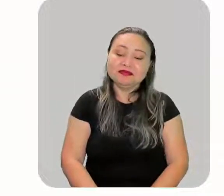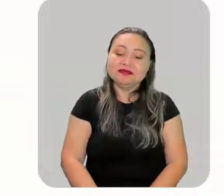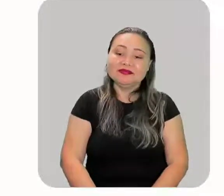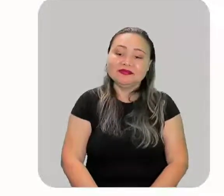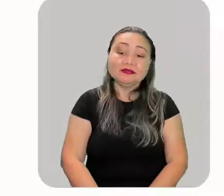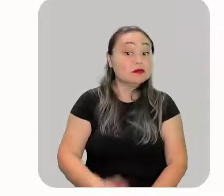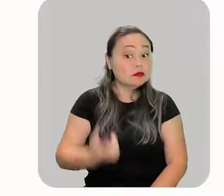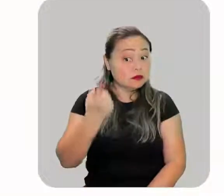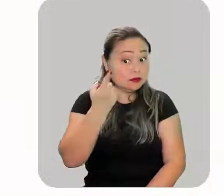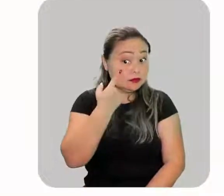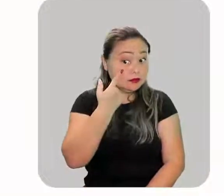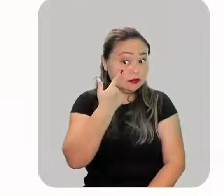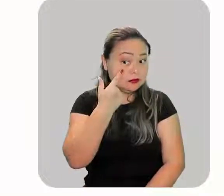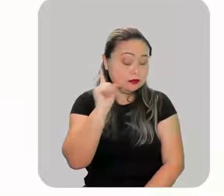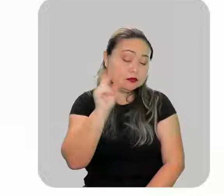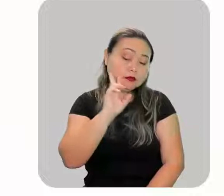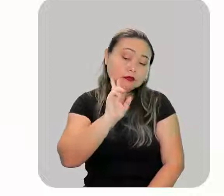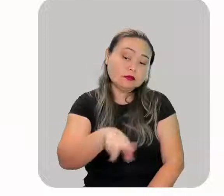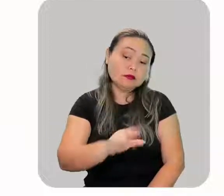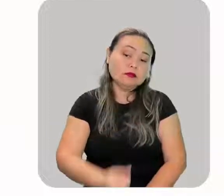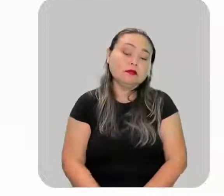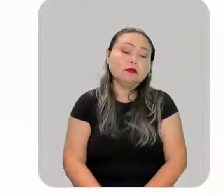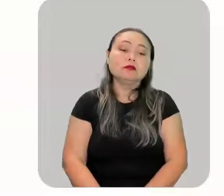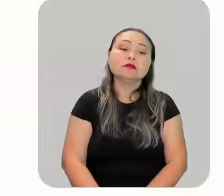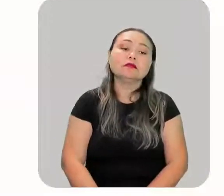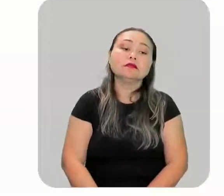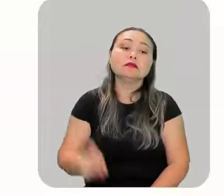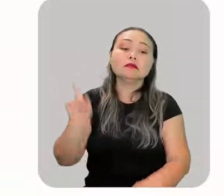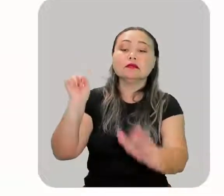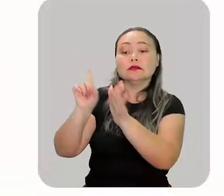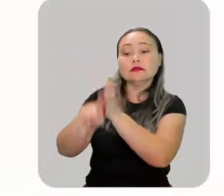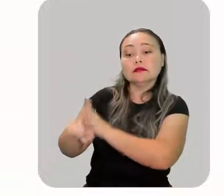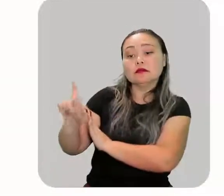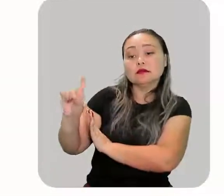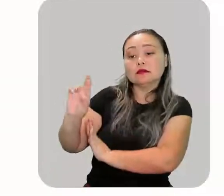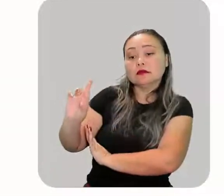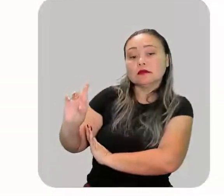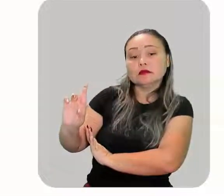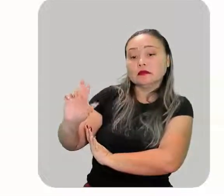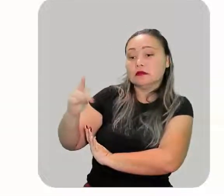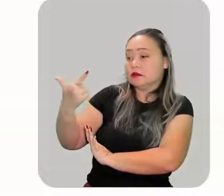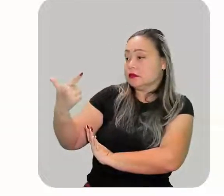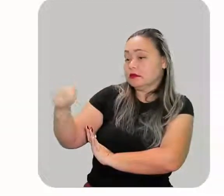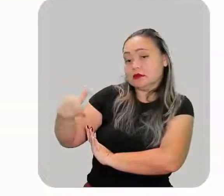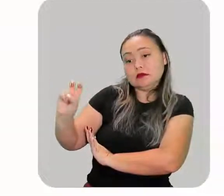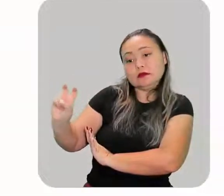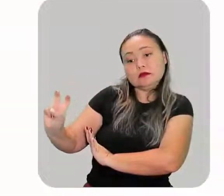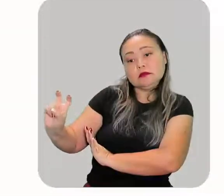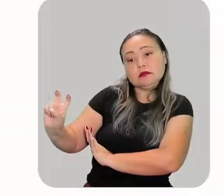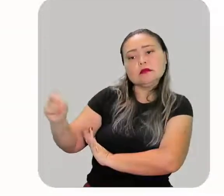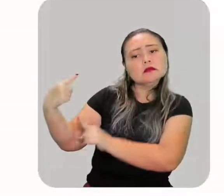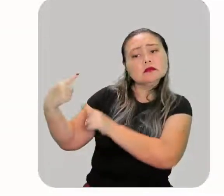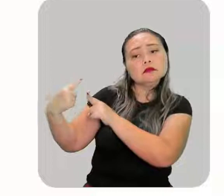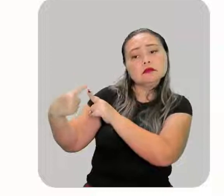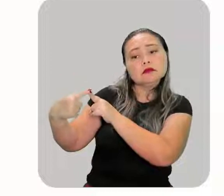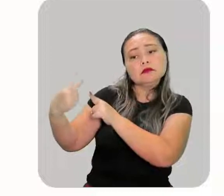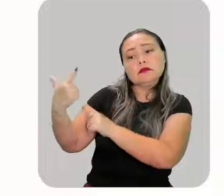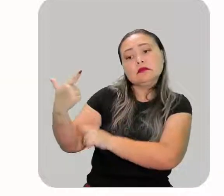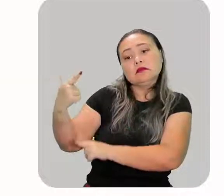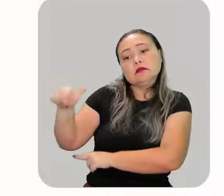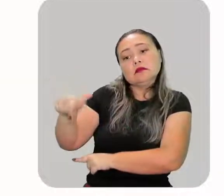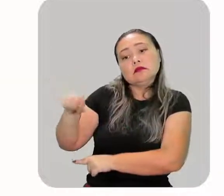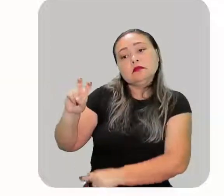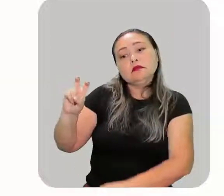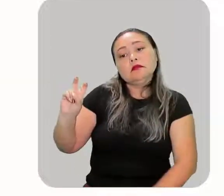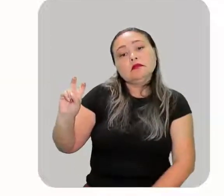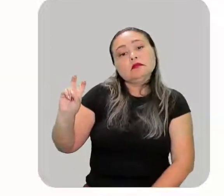Vamos ver, então? Vamos. Resposta da pergunta de número 2, olha lá. Com certeza. 2,5. Por quê, gente? 2